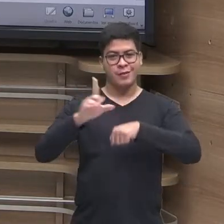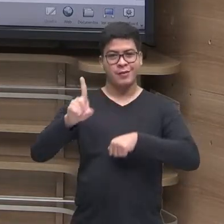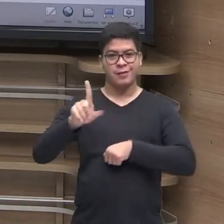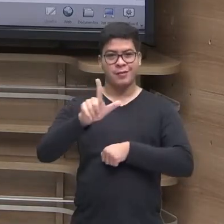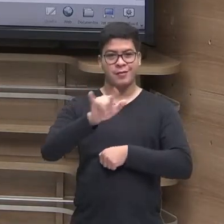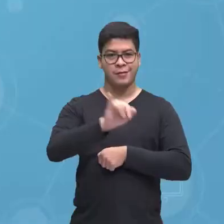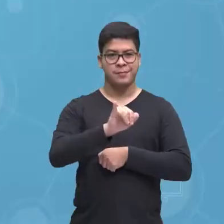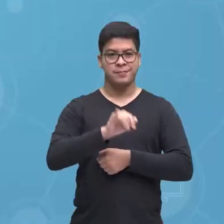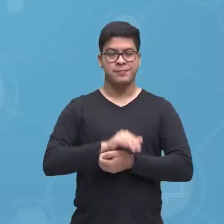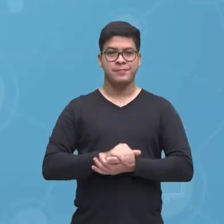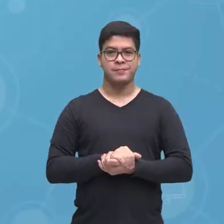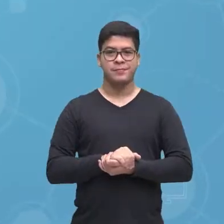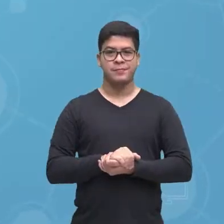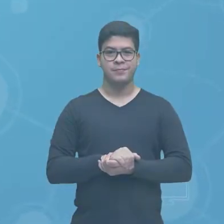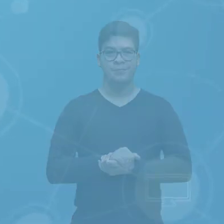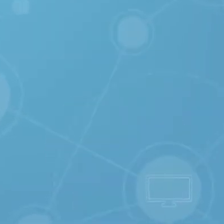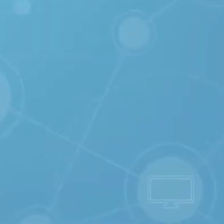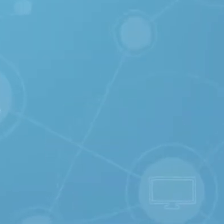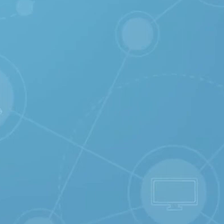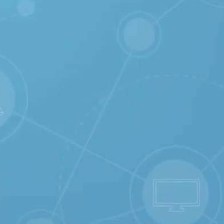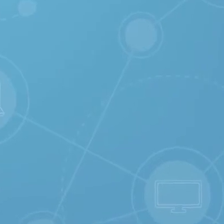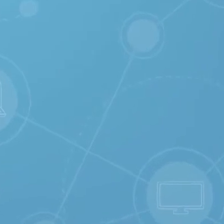DLI.